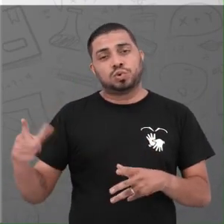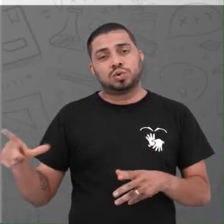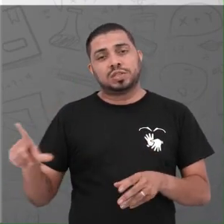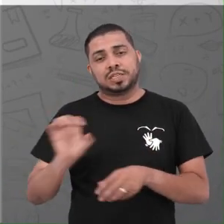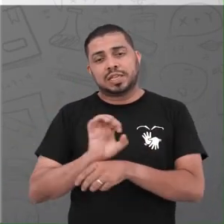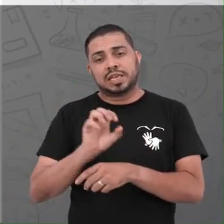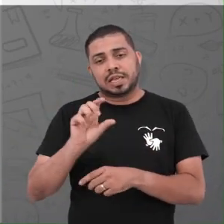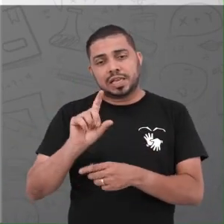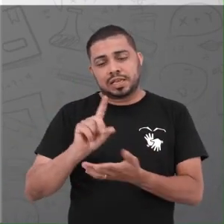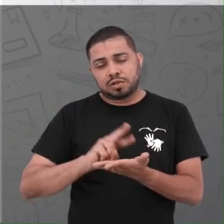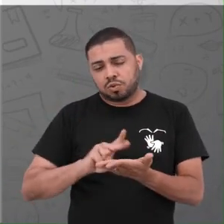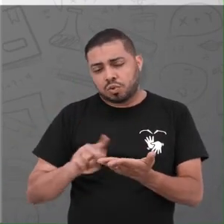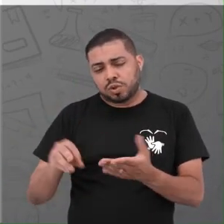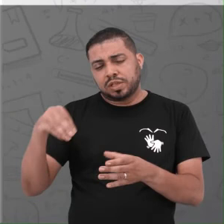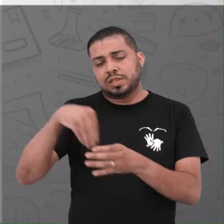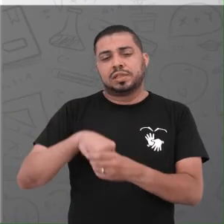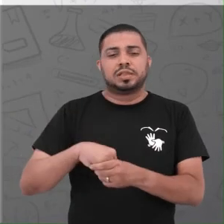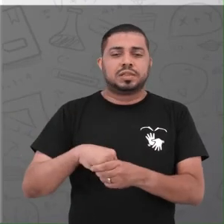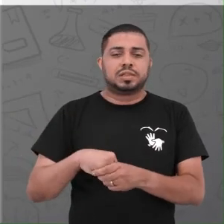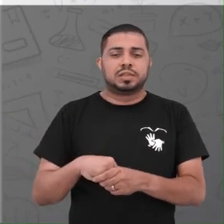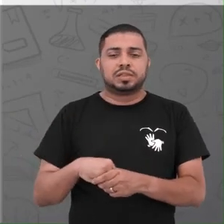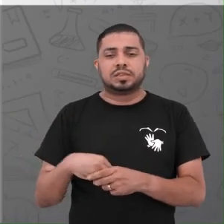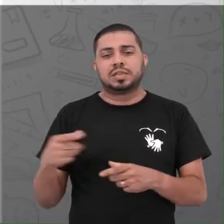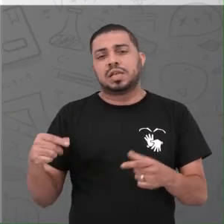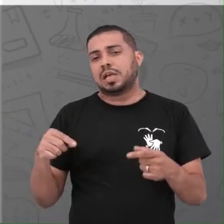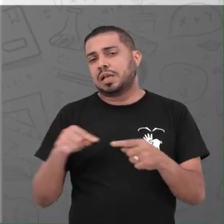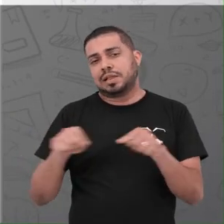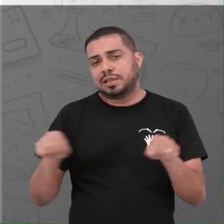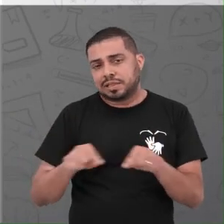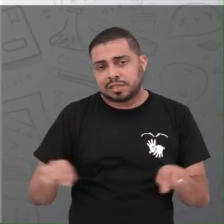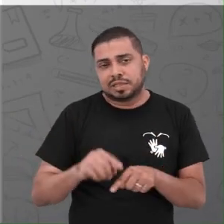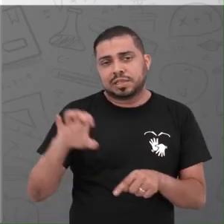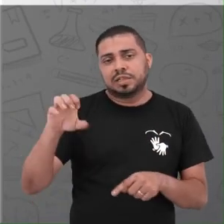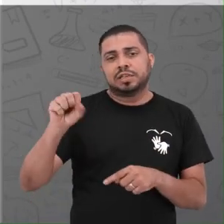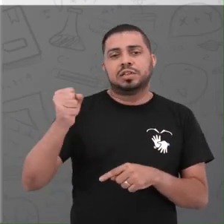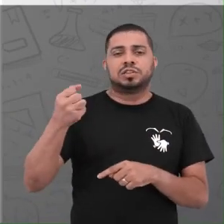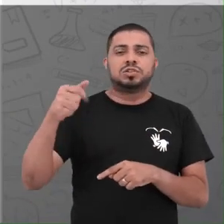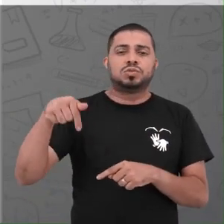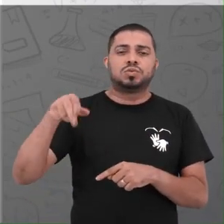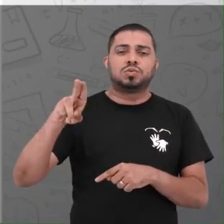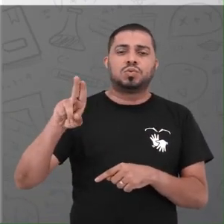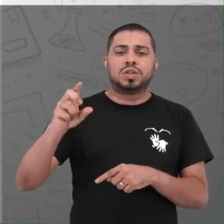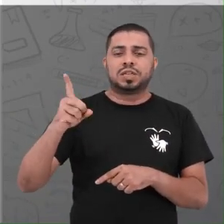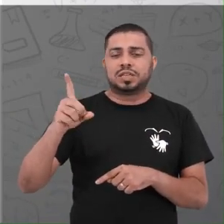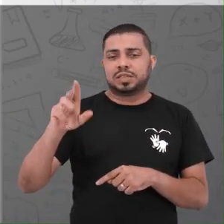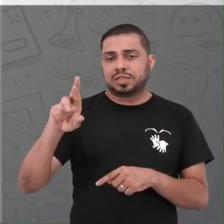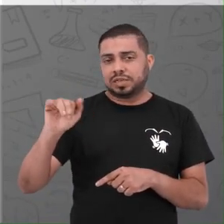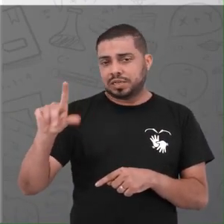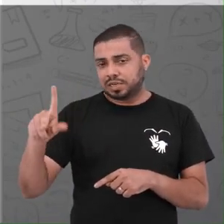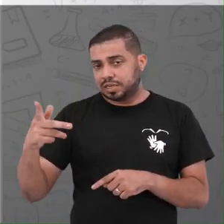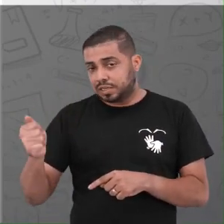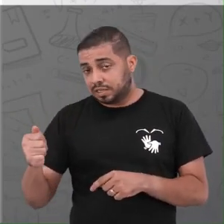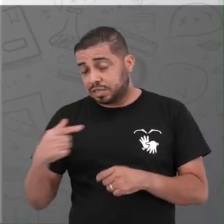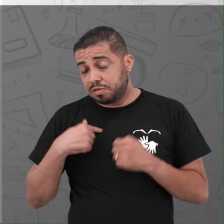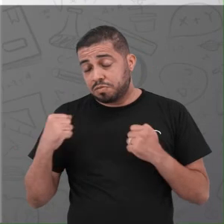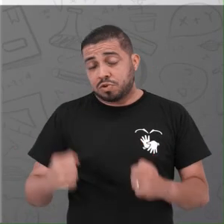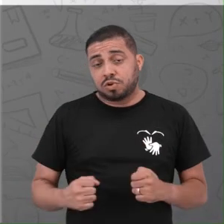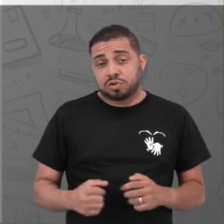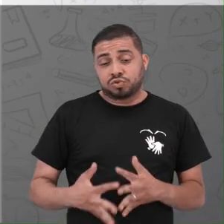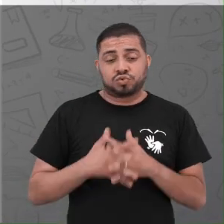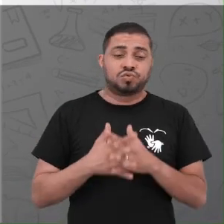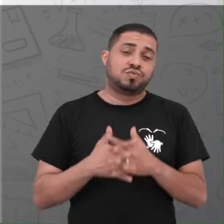elementos que estão representados. Por exemplo, as linhas de esquadria, né, que porventura possam confundir na